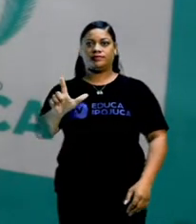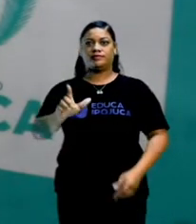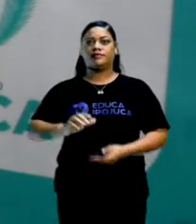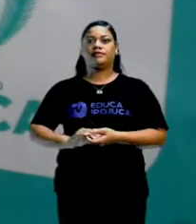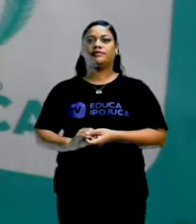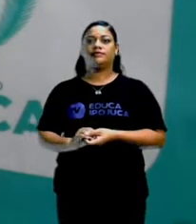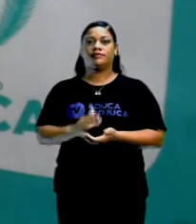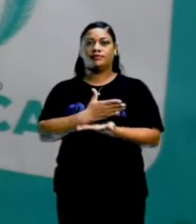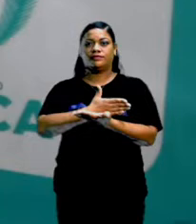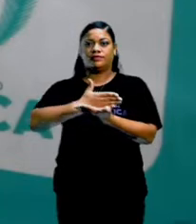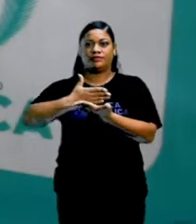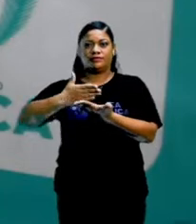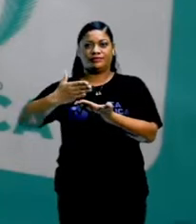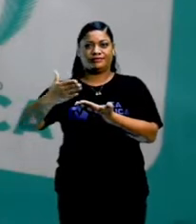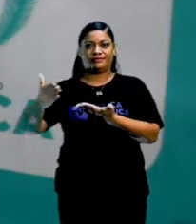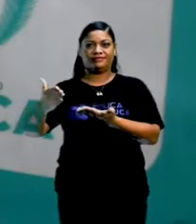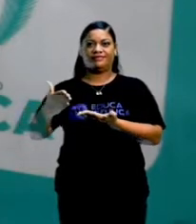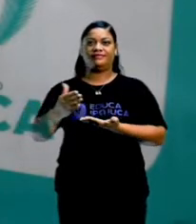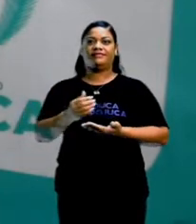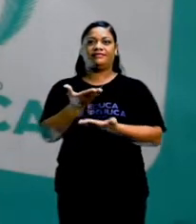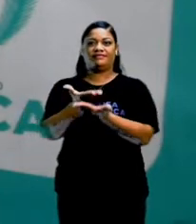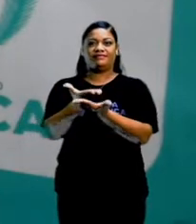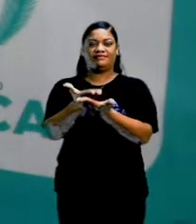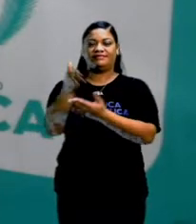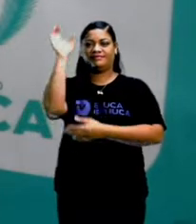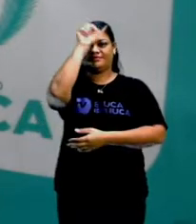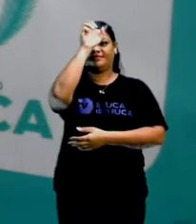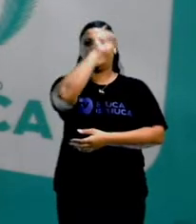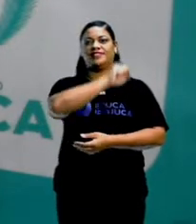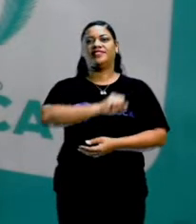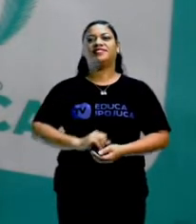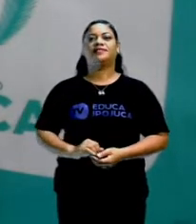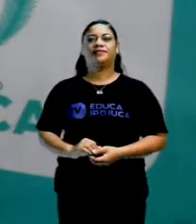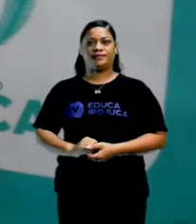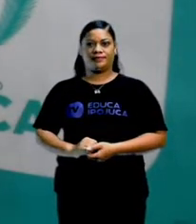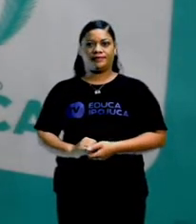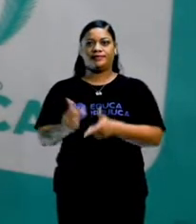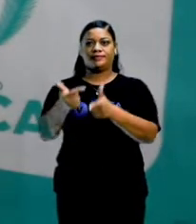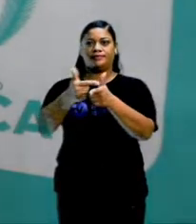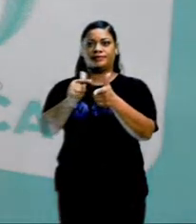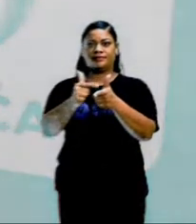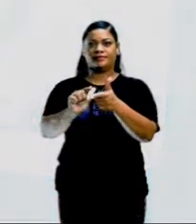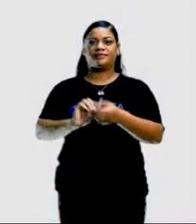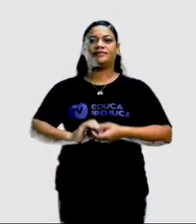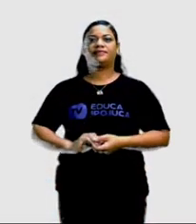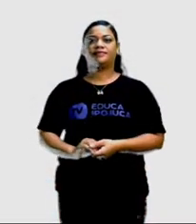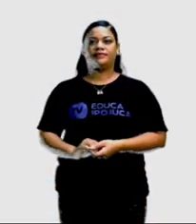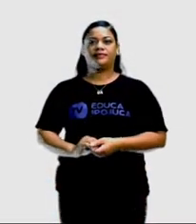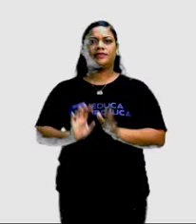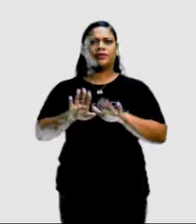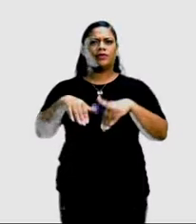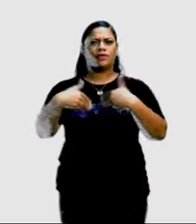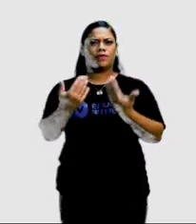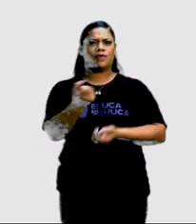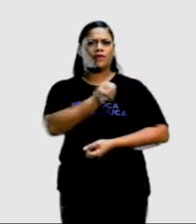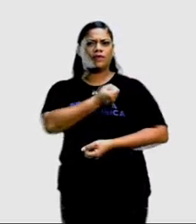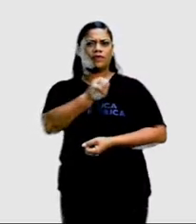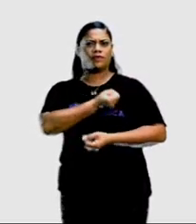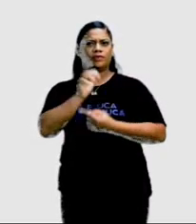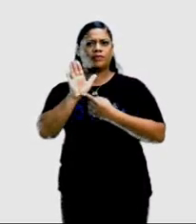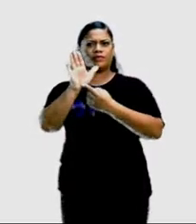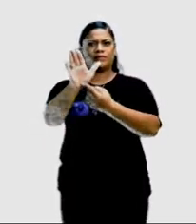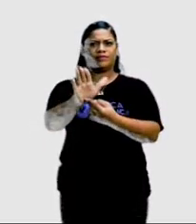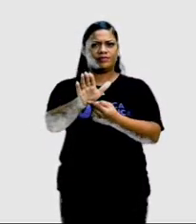Vamos viajar no embarque da nossa aprendizagem. Problematizando, qual é o valor expresso